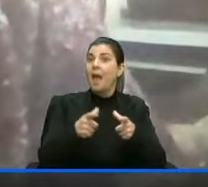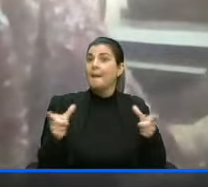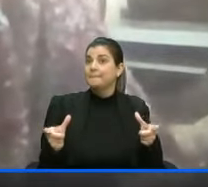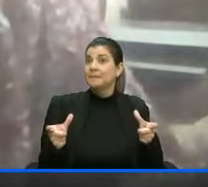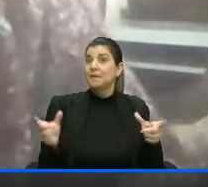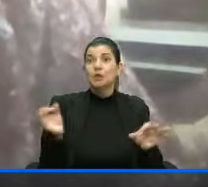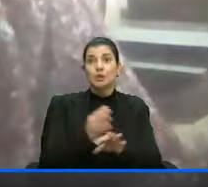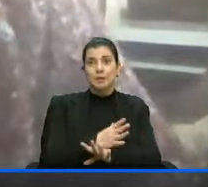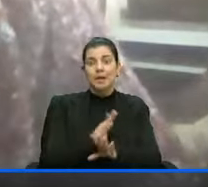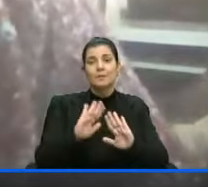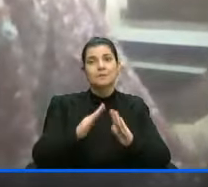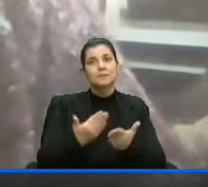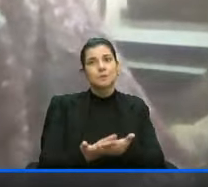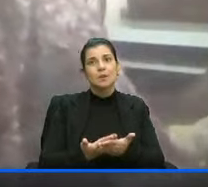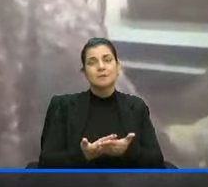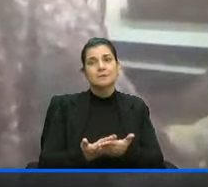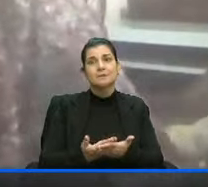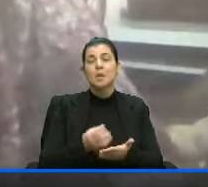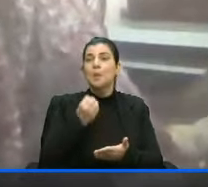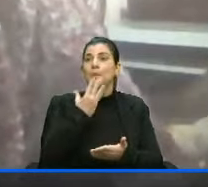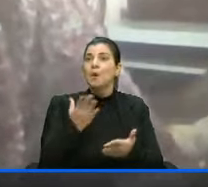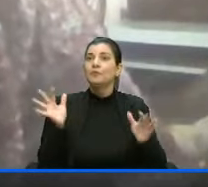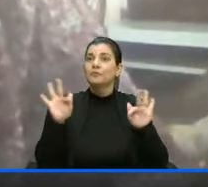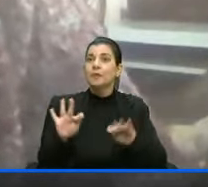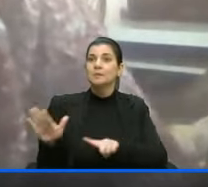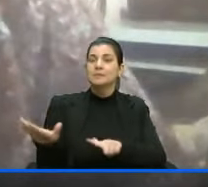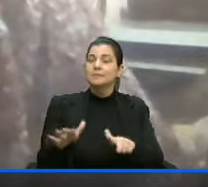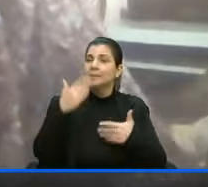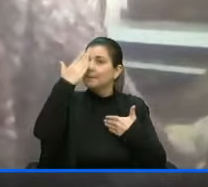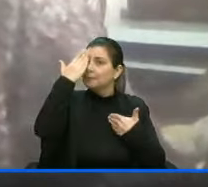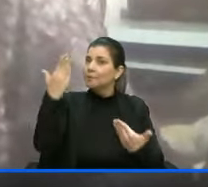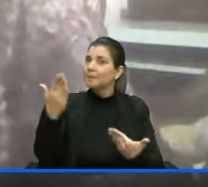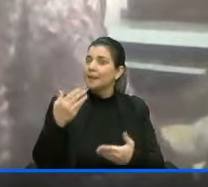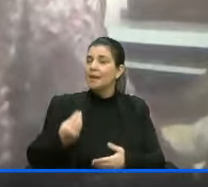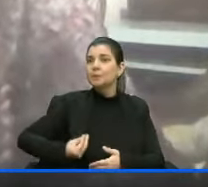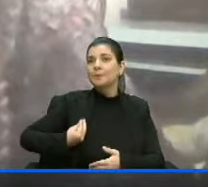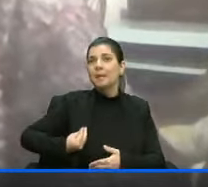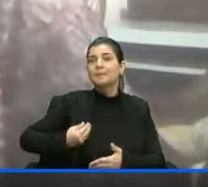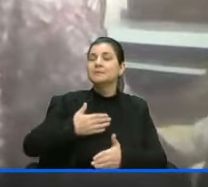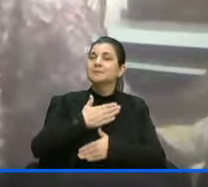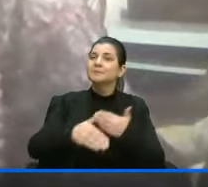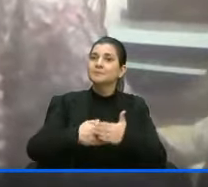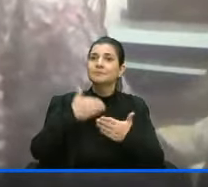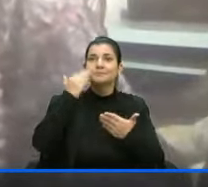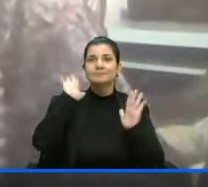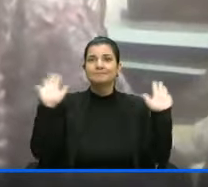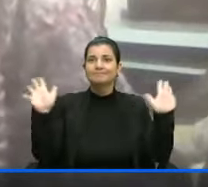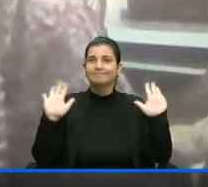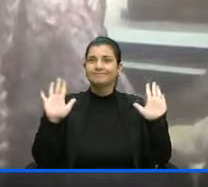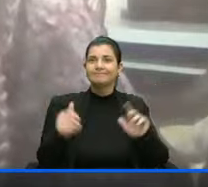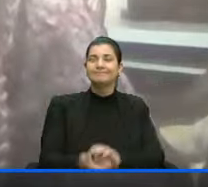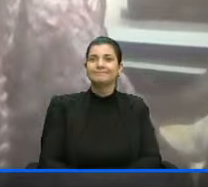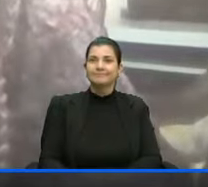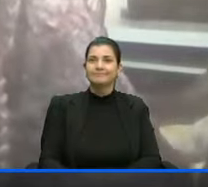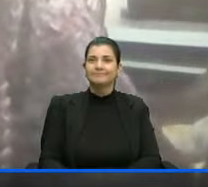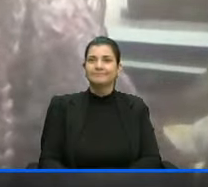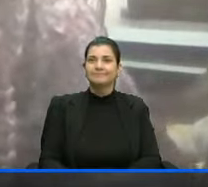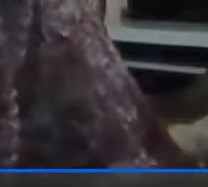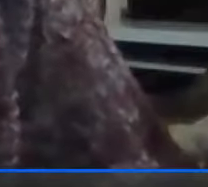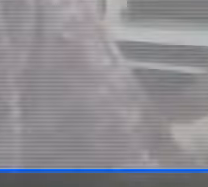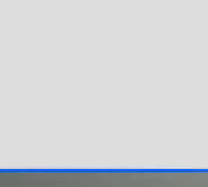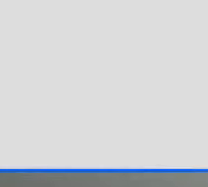escolas mais lá na frente. Então, bom fim de semana. Muito obrigada pela presença de todos e todas.